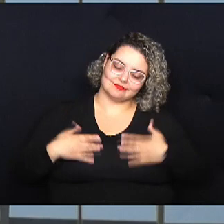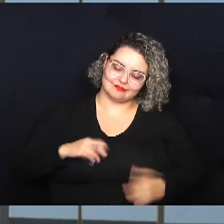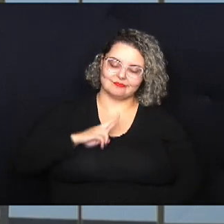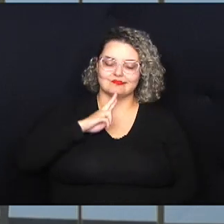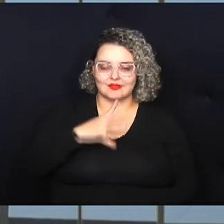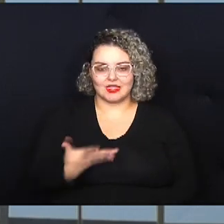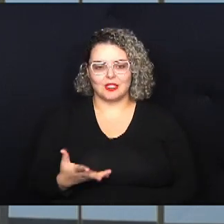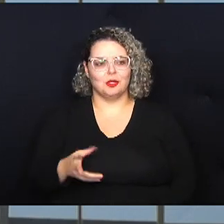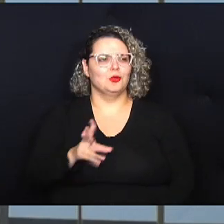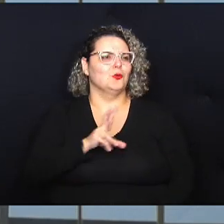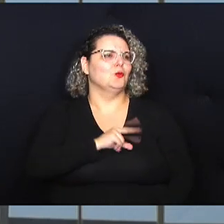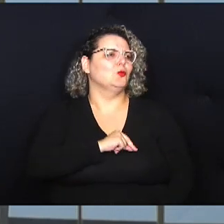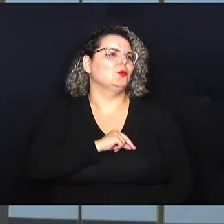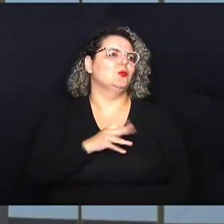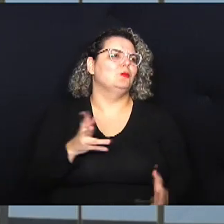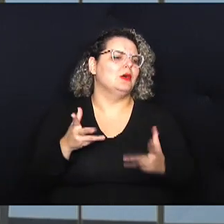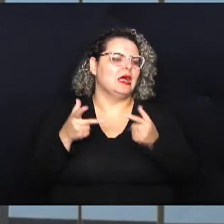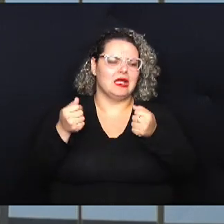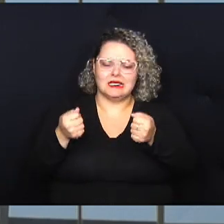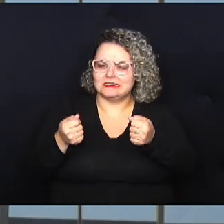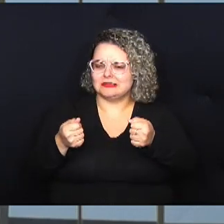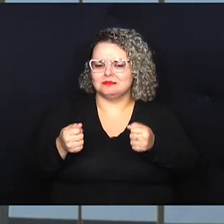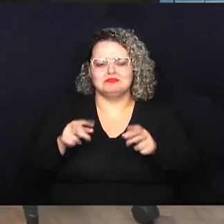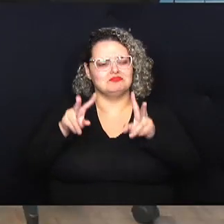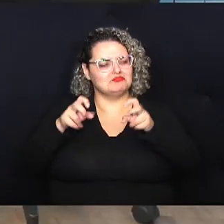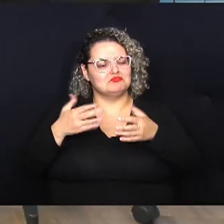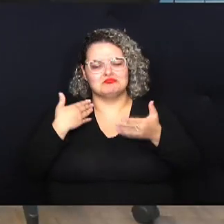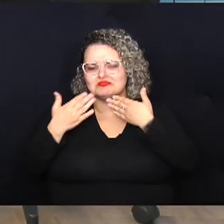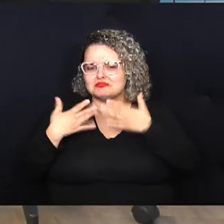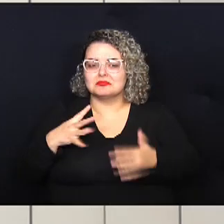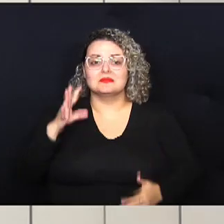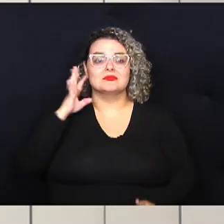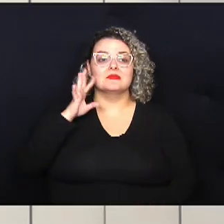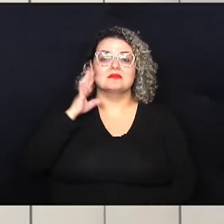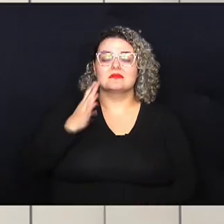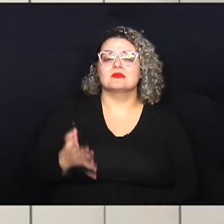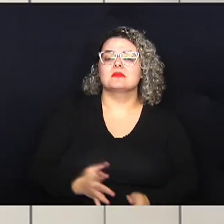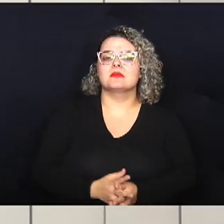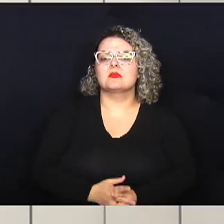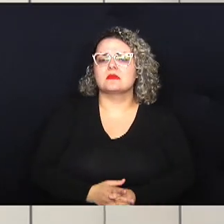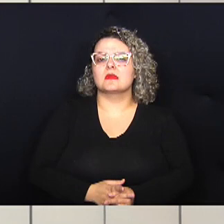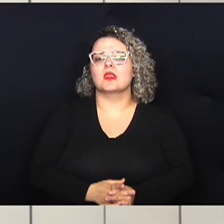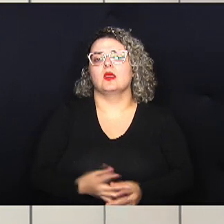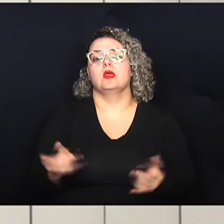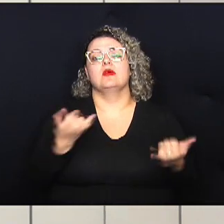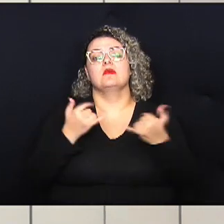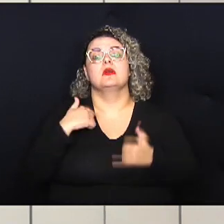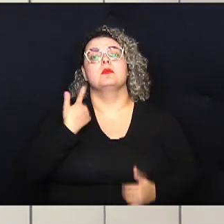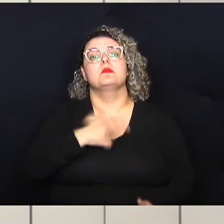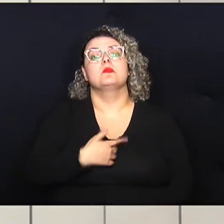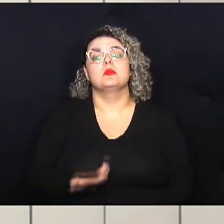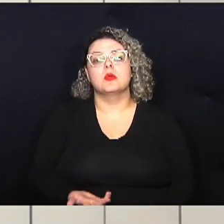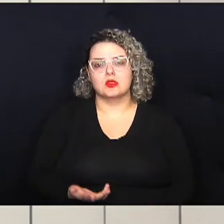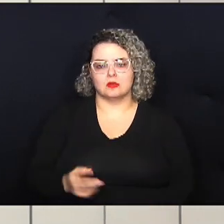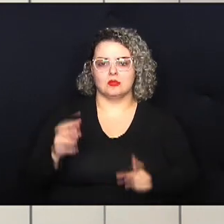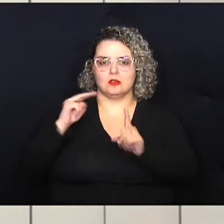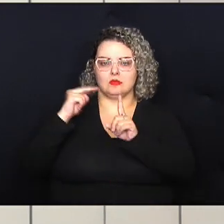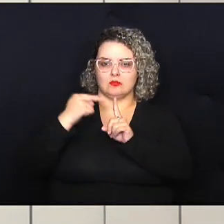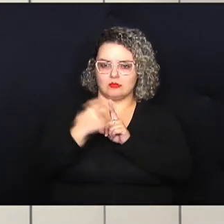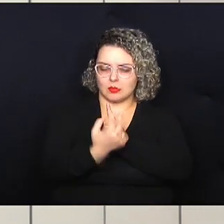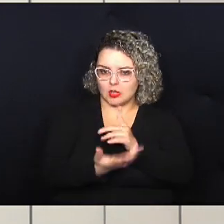Olha, impressionante, assunto muito bom, bate-papo bem legal. Agora fala pra gente, o seu ponto de